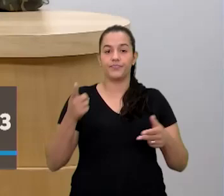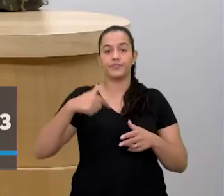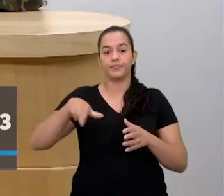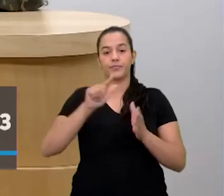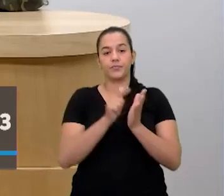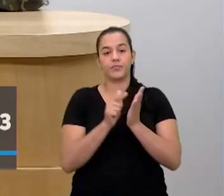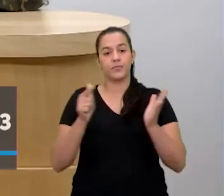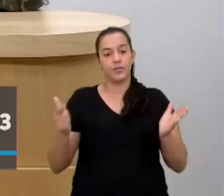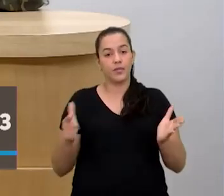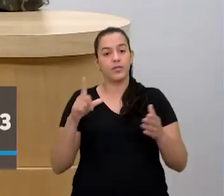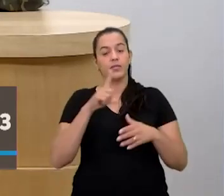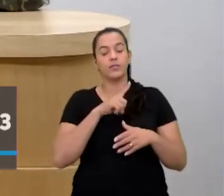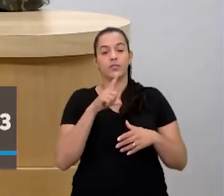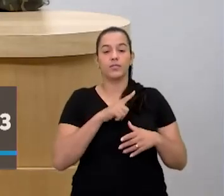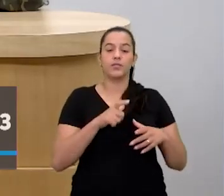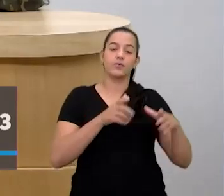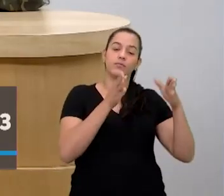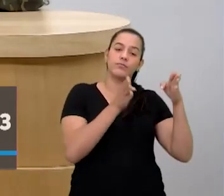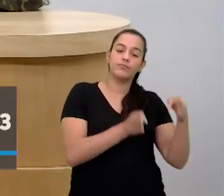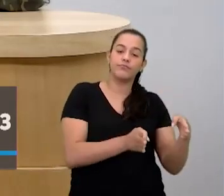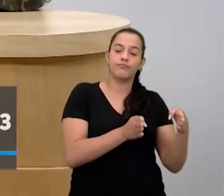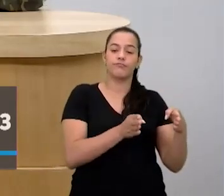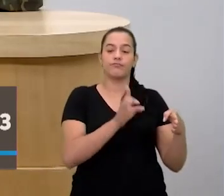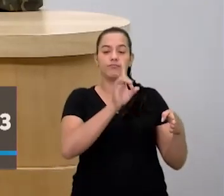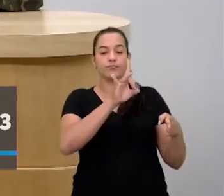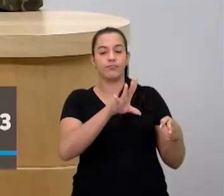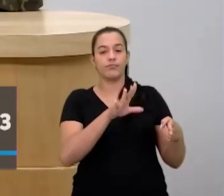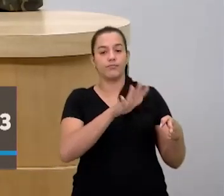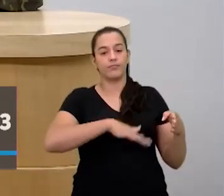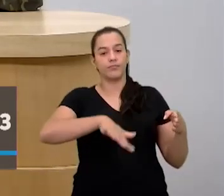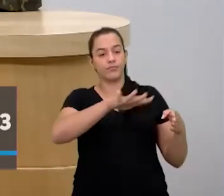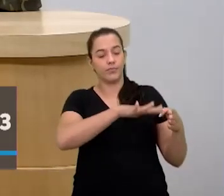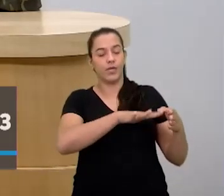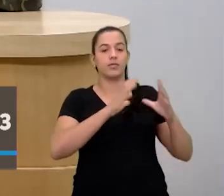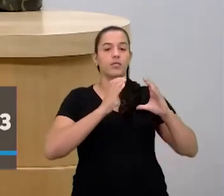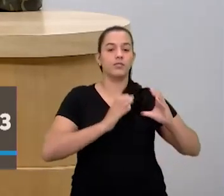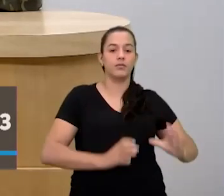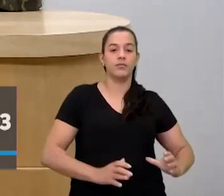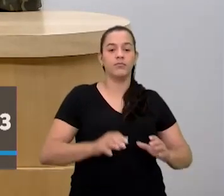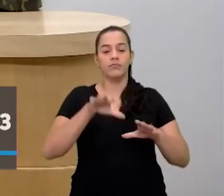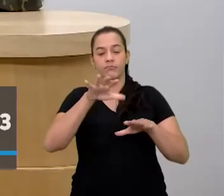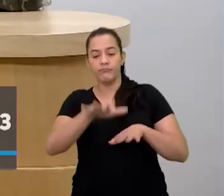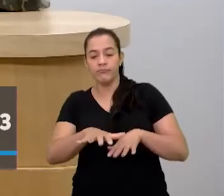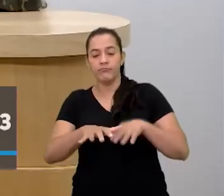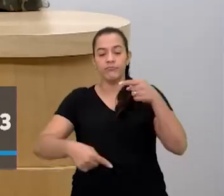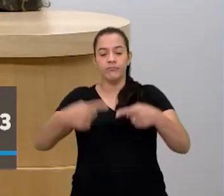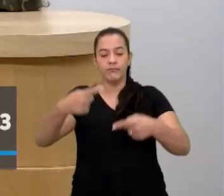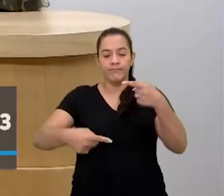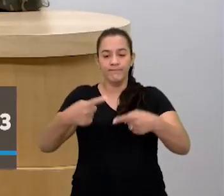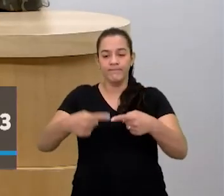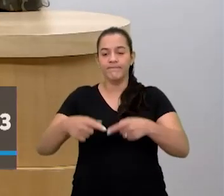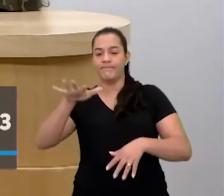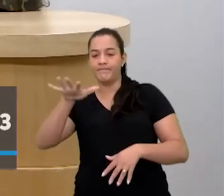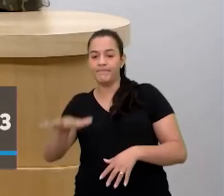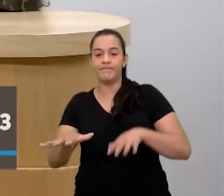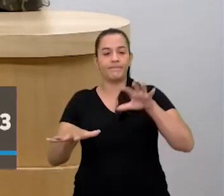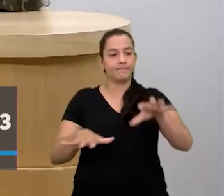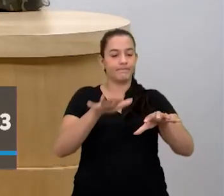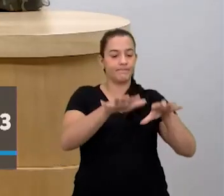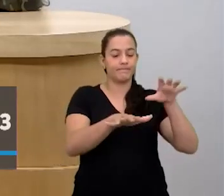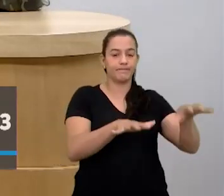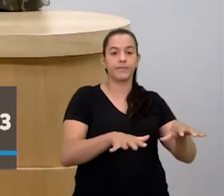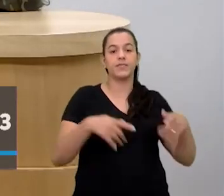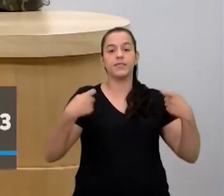reservam um espaço para isso. Né? O espaço da cidadania, multiculturalismo, do debate e tal. Quando, na verdade, esses temas têm que